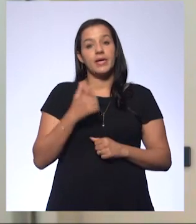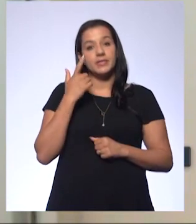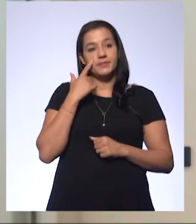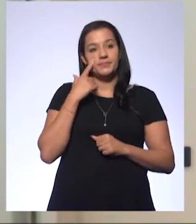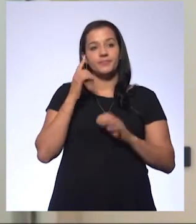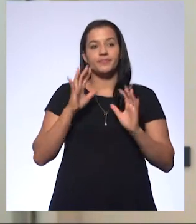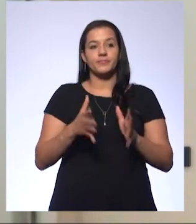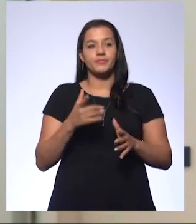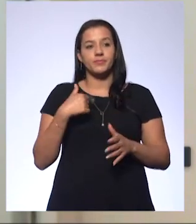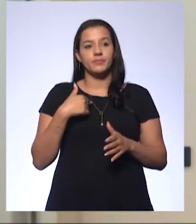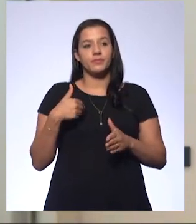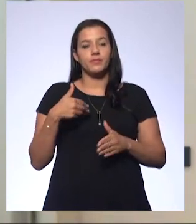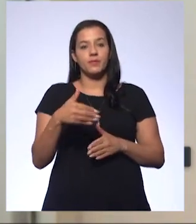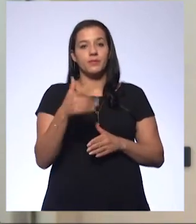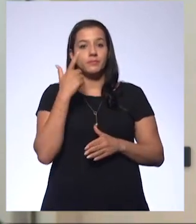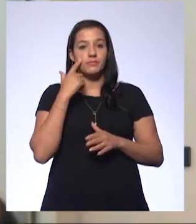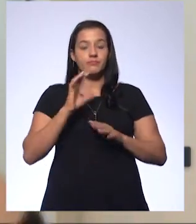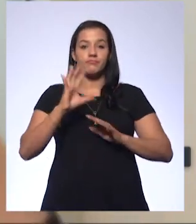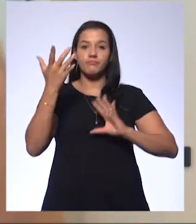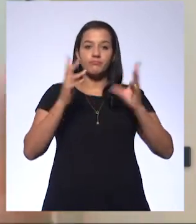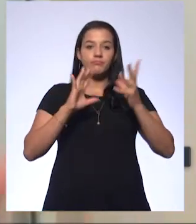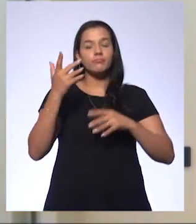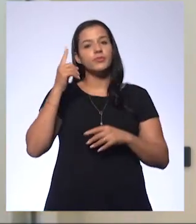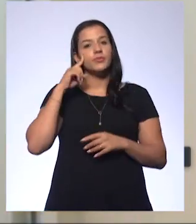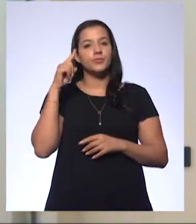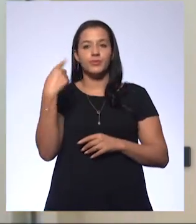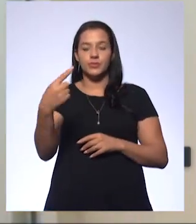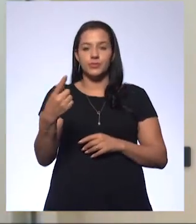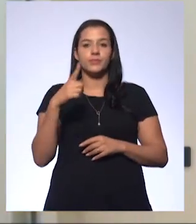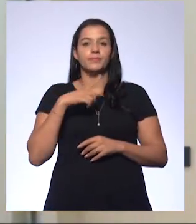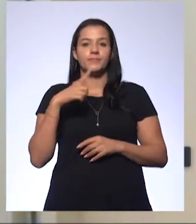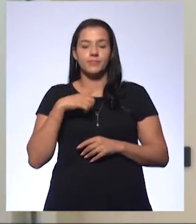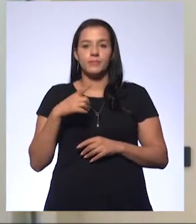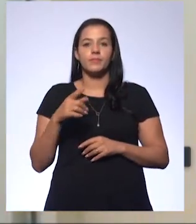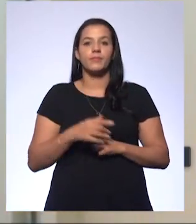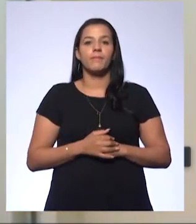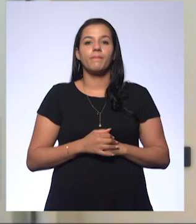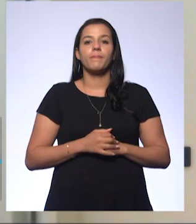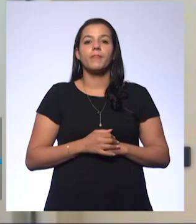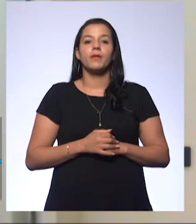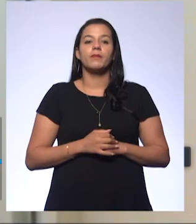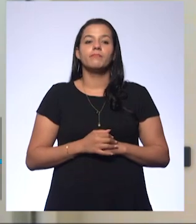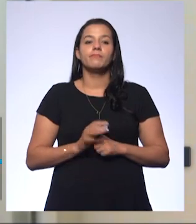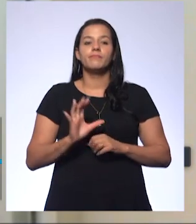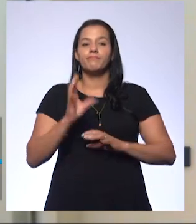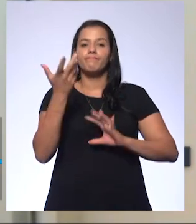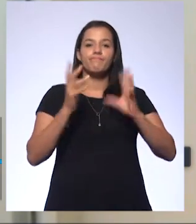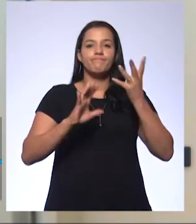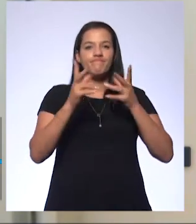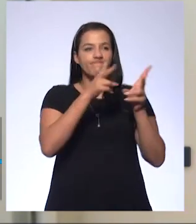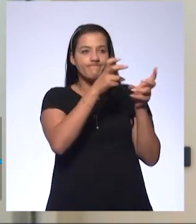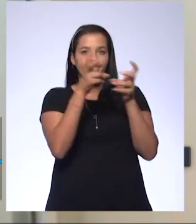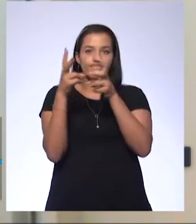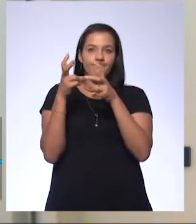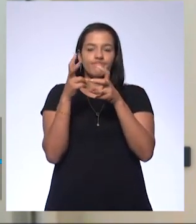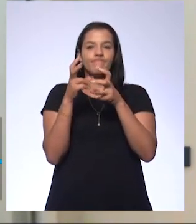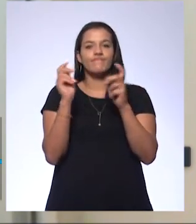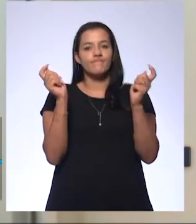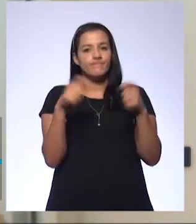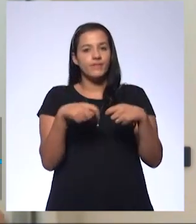volta, não é também de qualquer forma. Ele volta para a camada onde ele estava e nessa volta ele emite